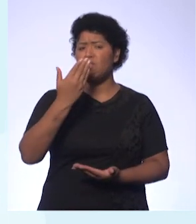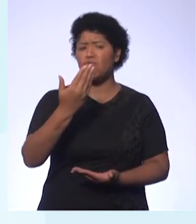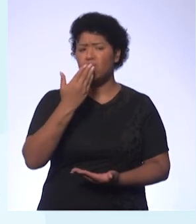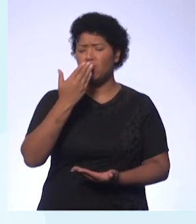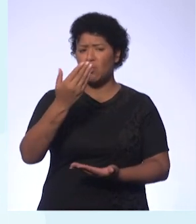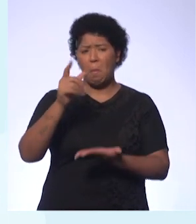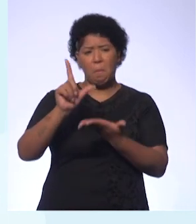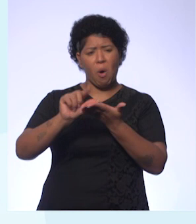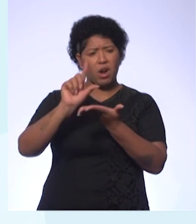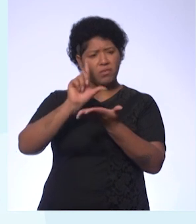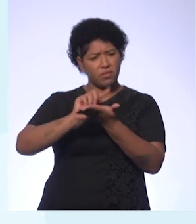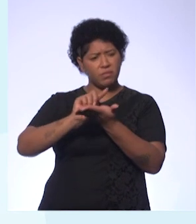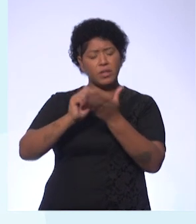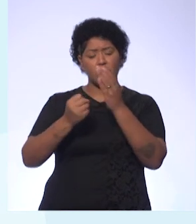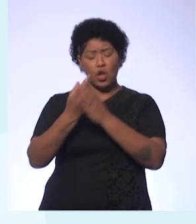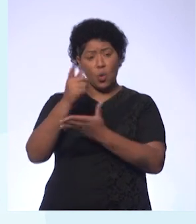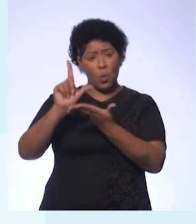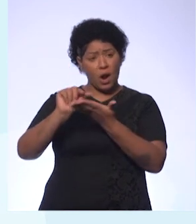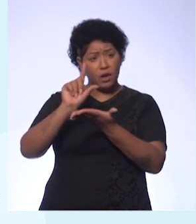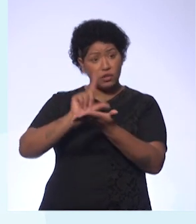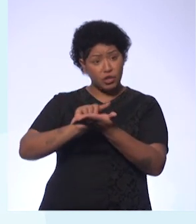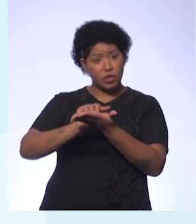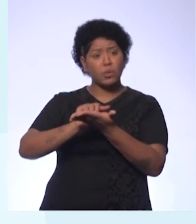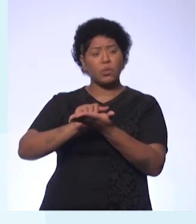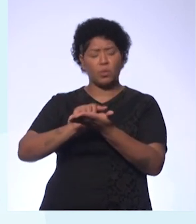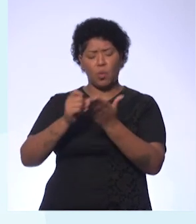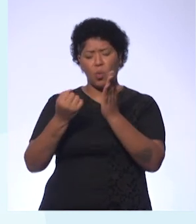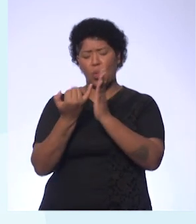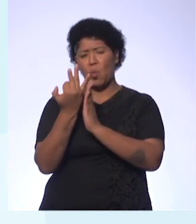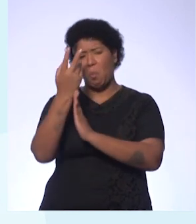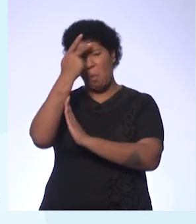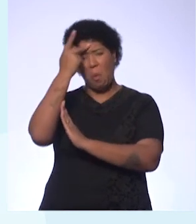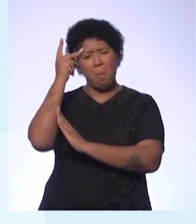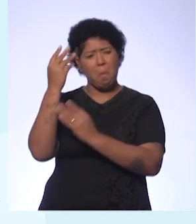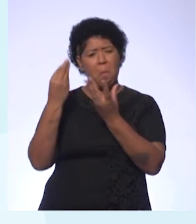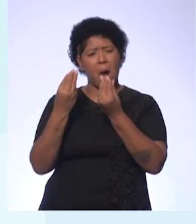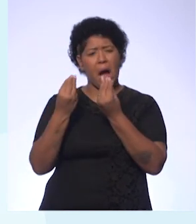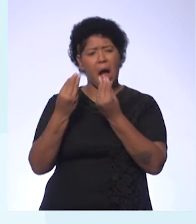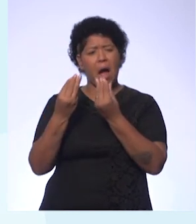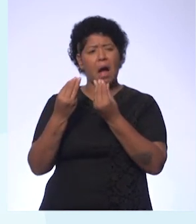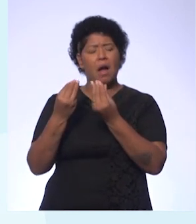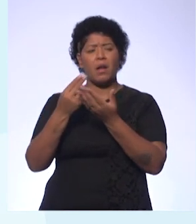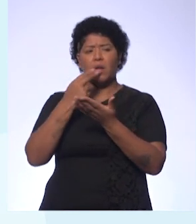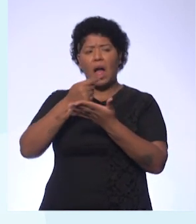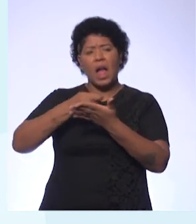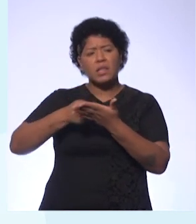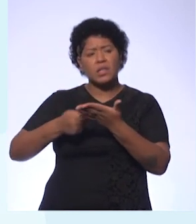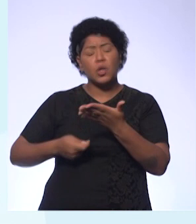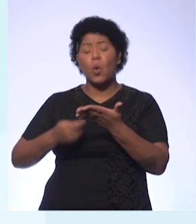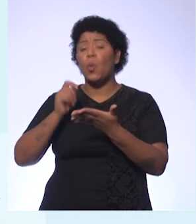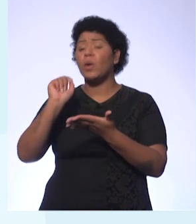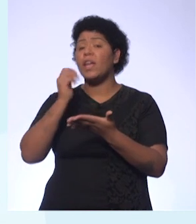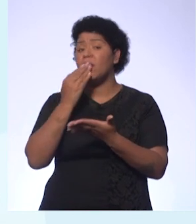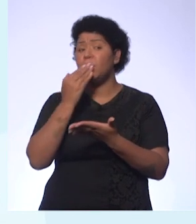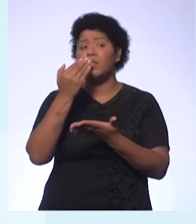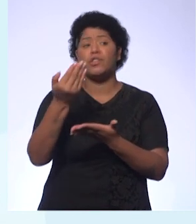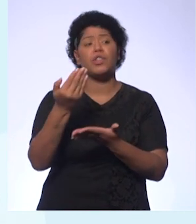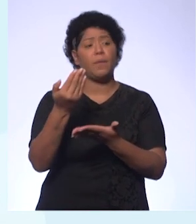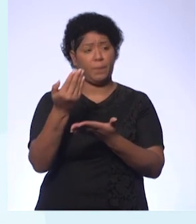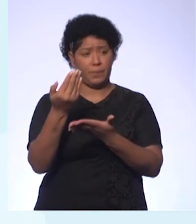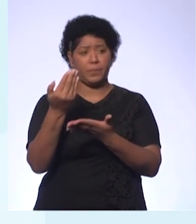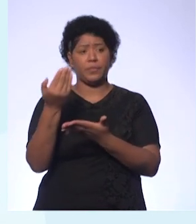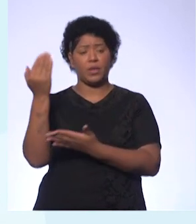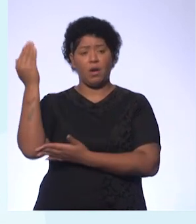de assinaturas e um documento intitulado A Carta do Povo. Nesse documento, então, o que eles exigiam? Sufrágio